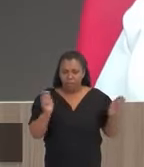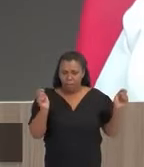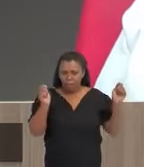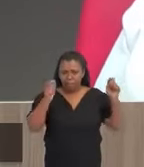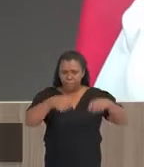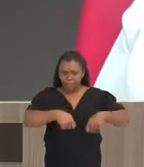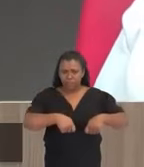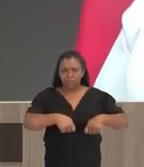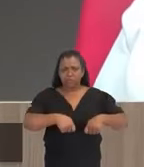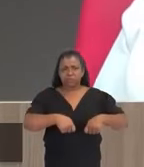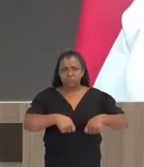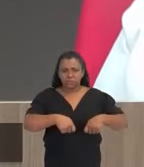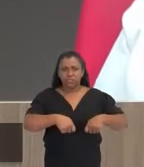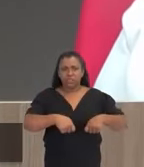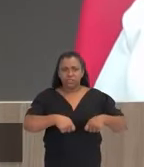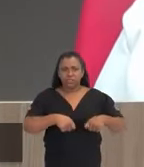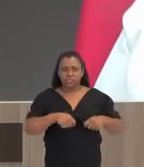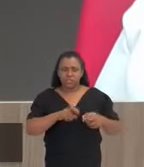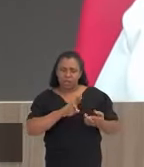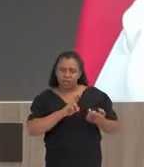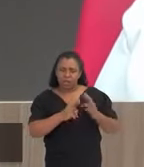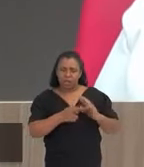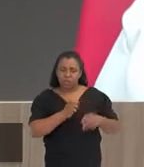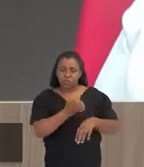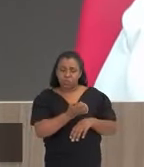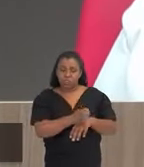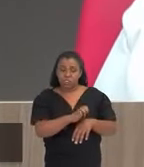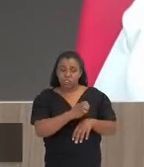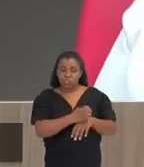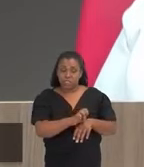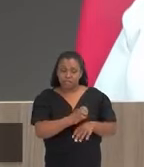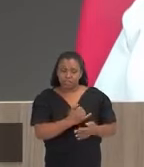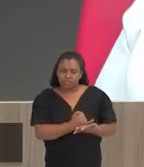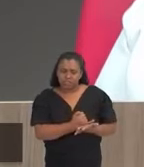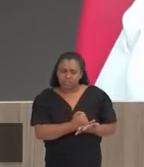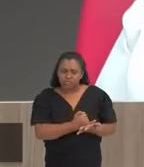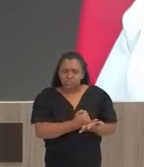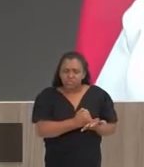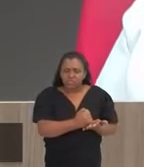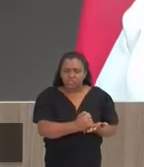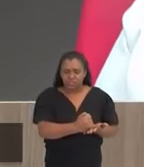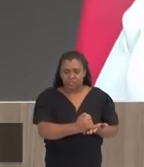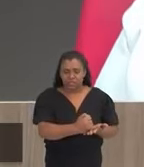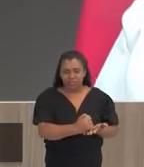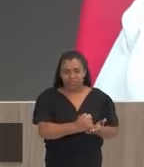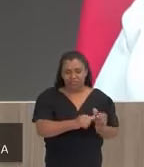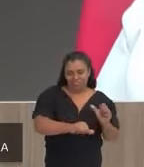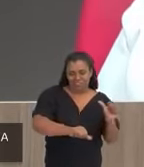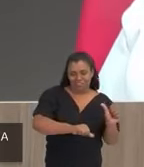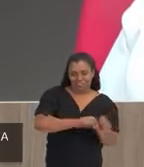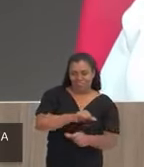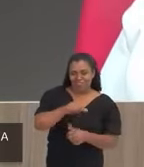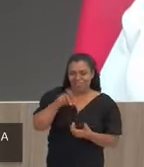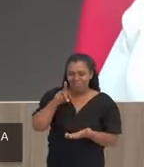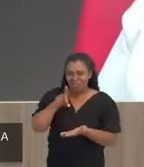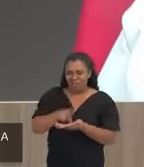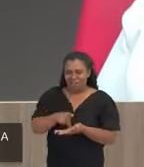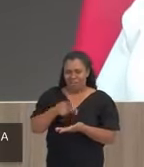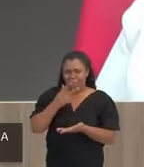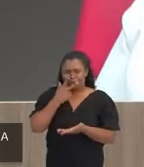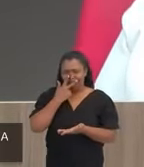possibilidade de determinadas relações iniciadas como estágio, na realidade, serem